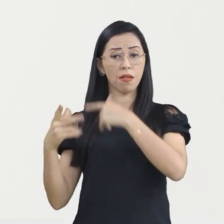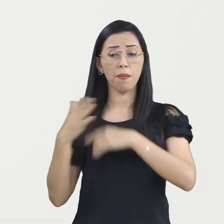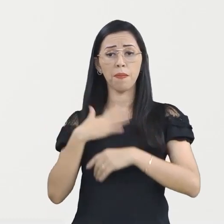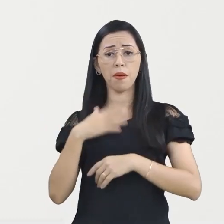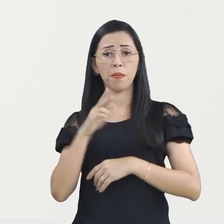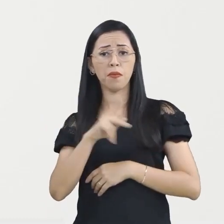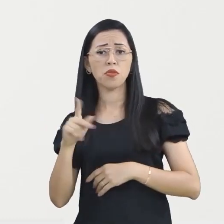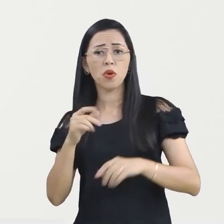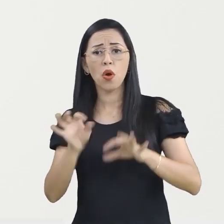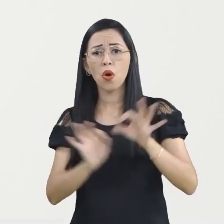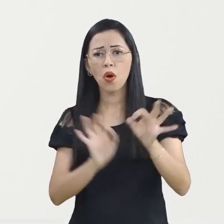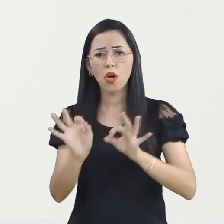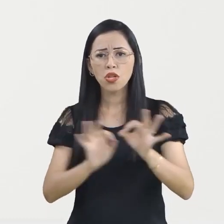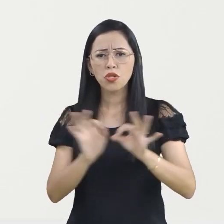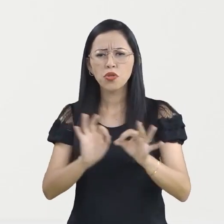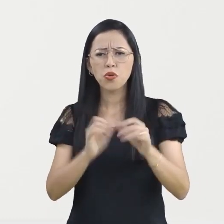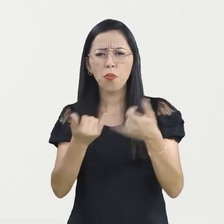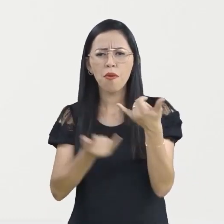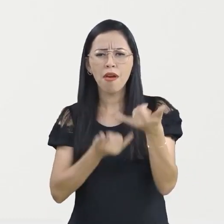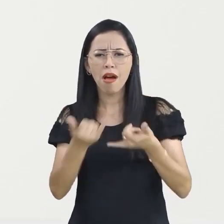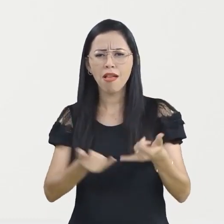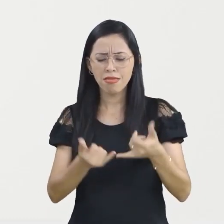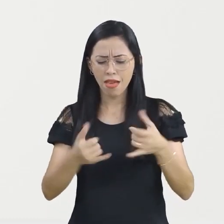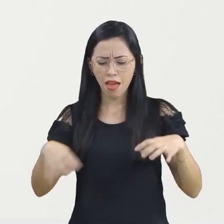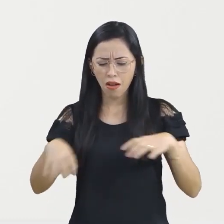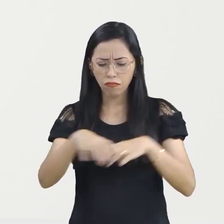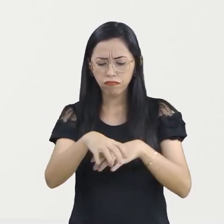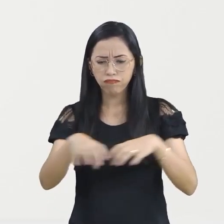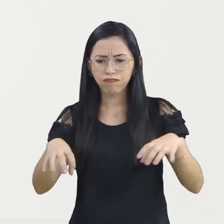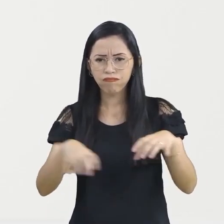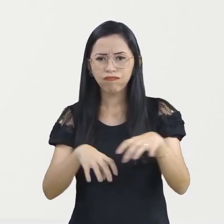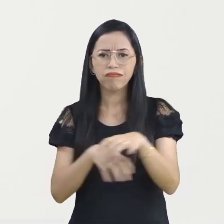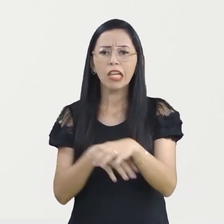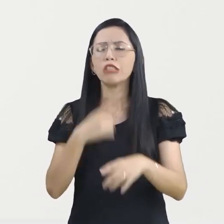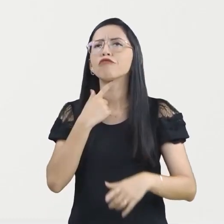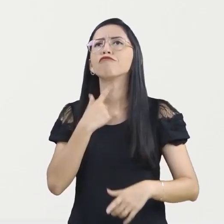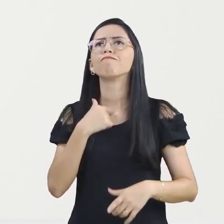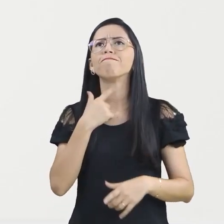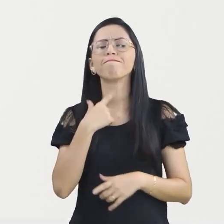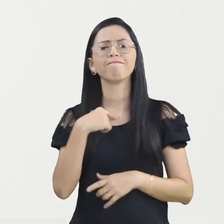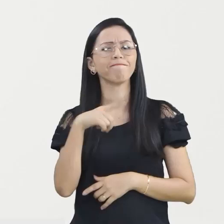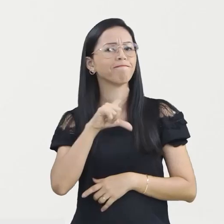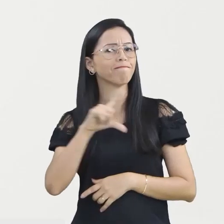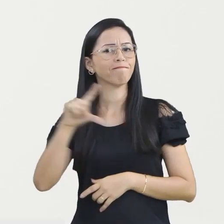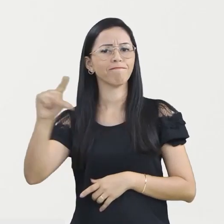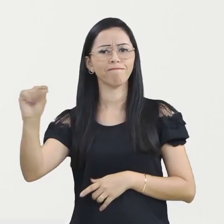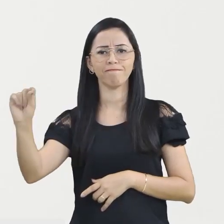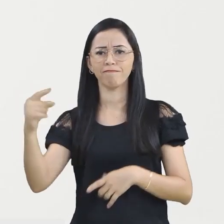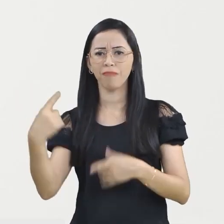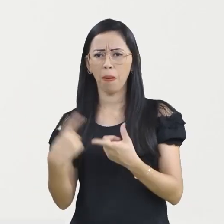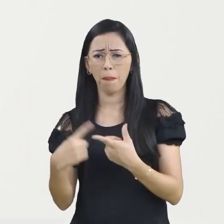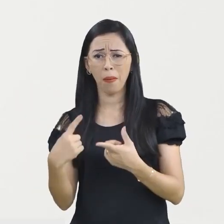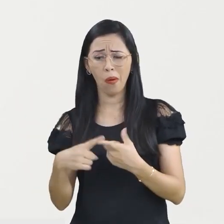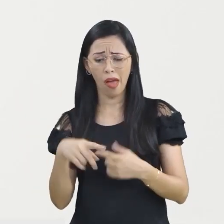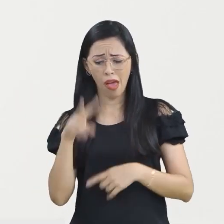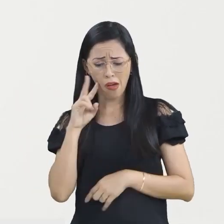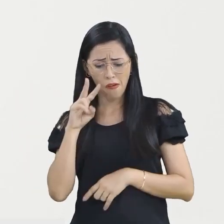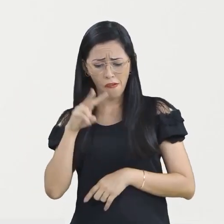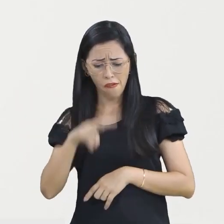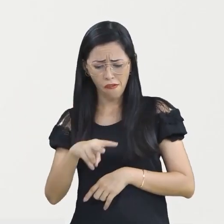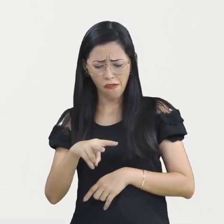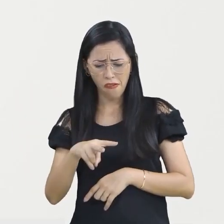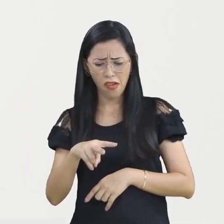de quebra-cabeças. Tive vontade de sair correndo, pois aquelas pecinhas amontoadas,